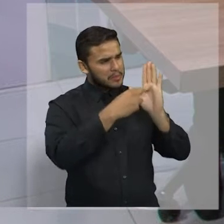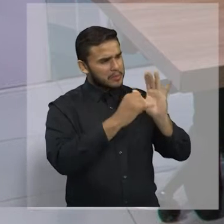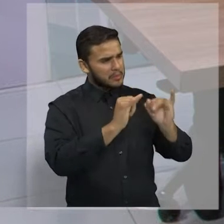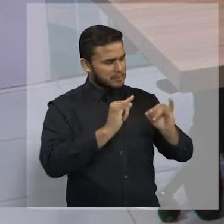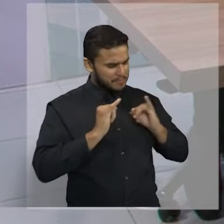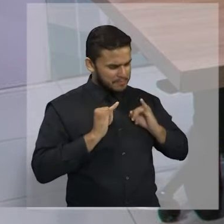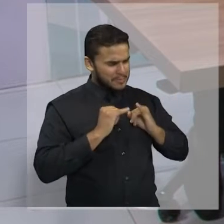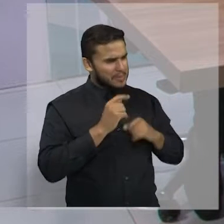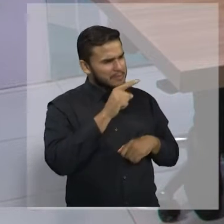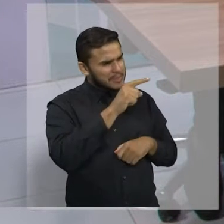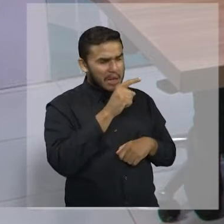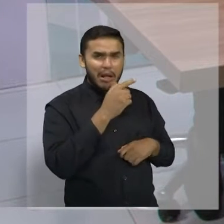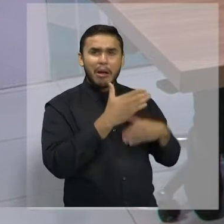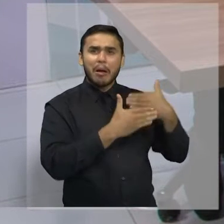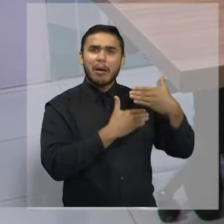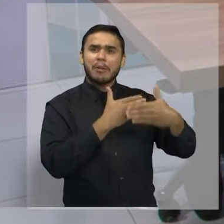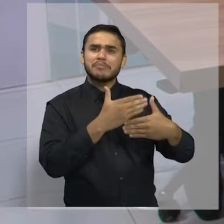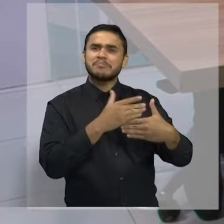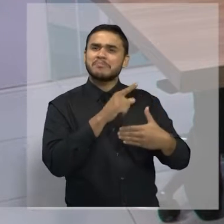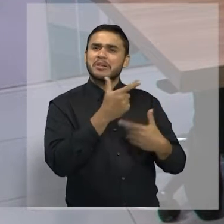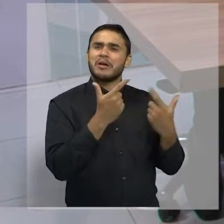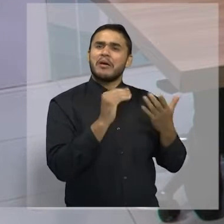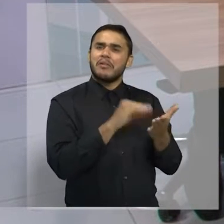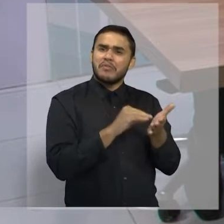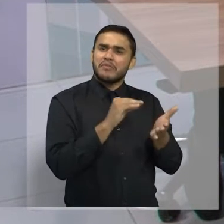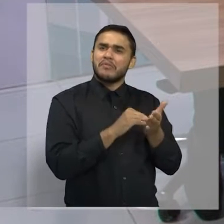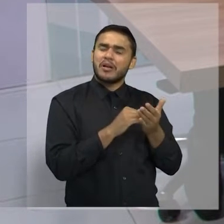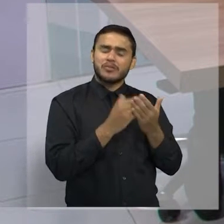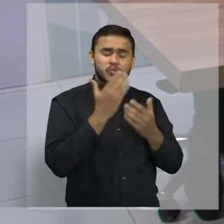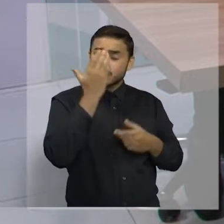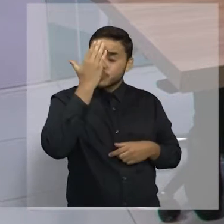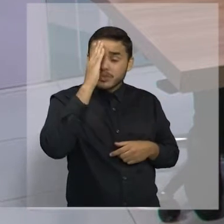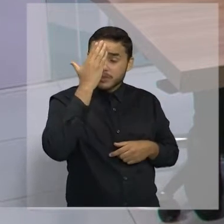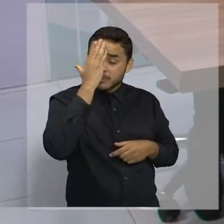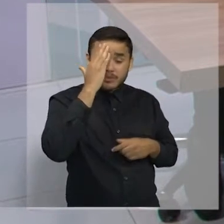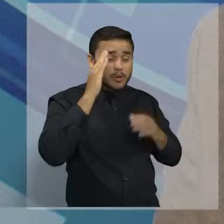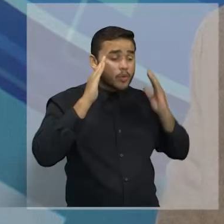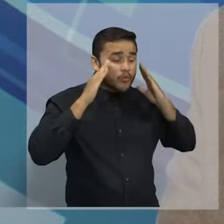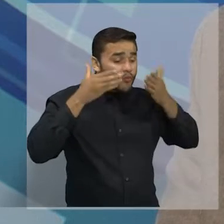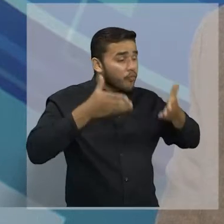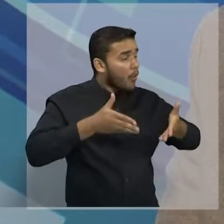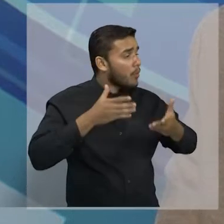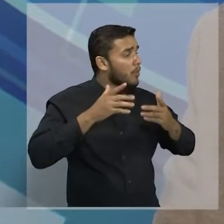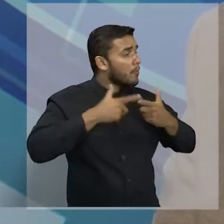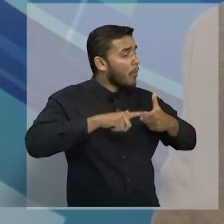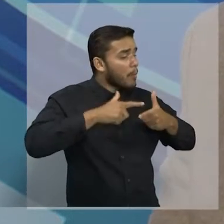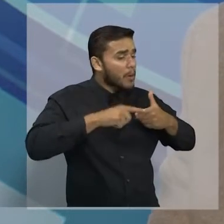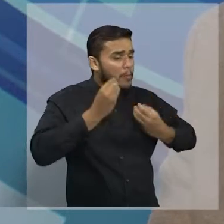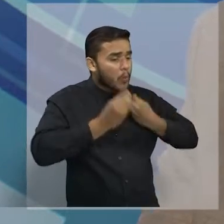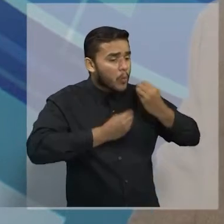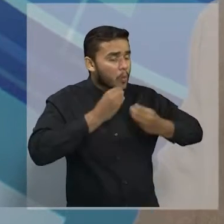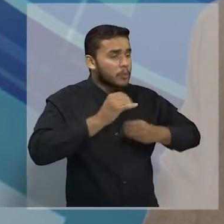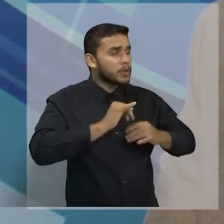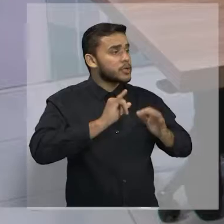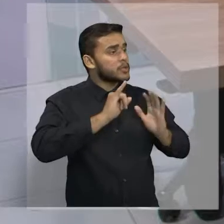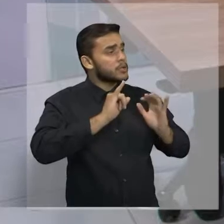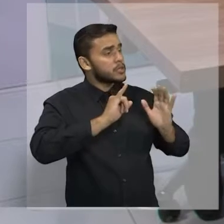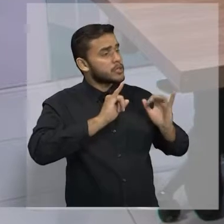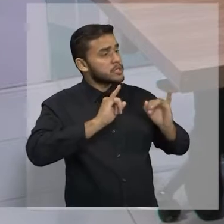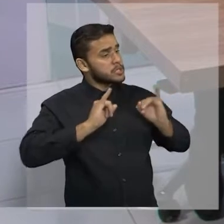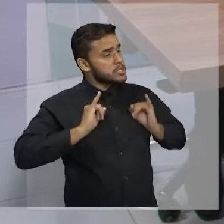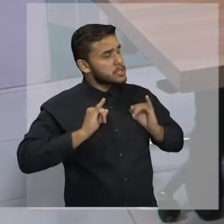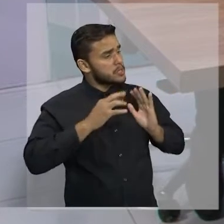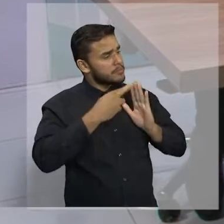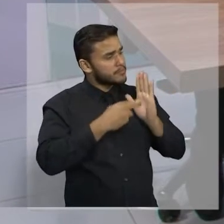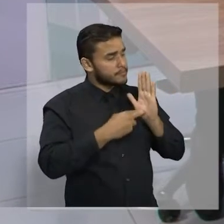mais grosseira, mas há um despreparo no entendimento do problema. É que se eu proponho uma